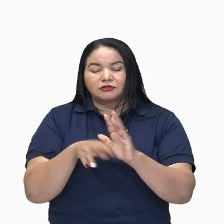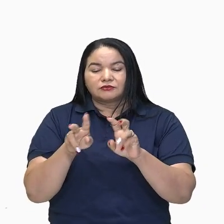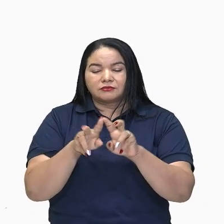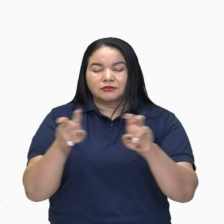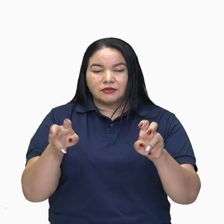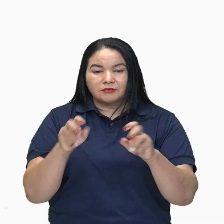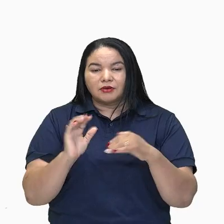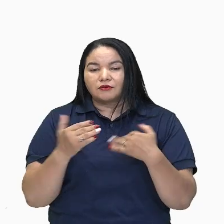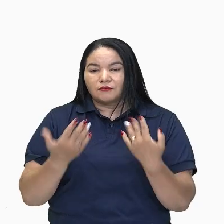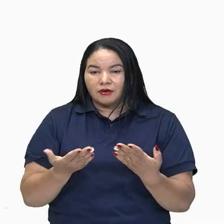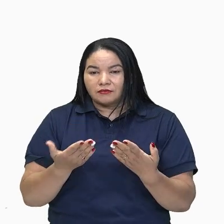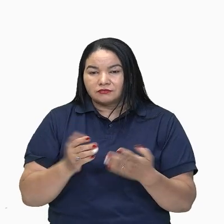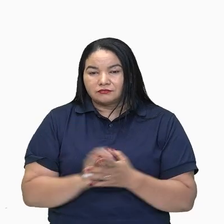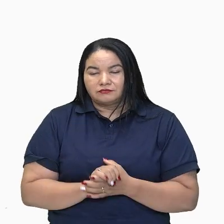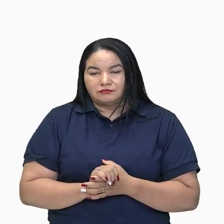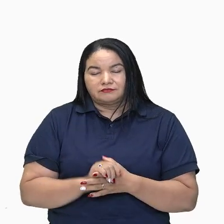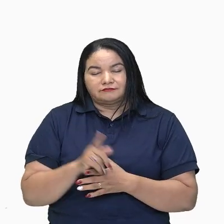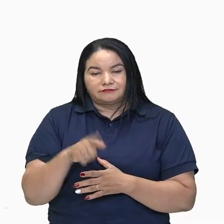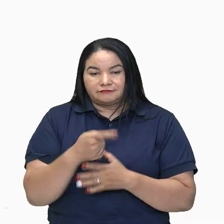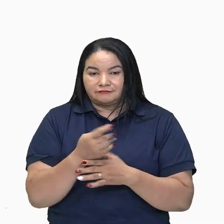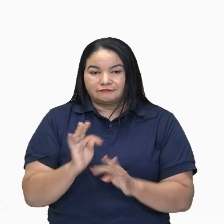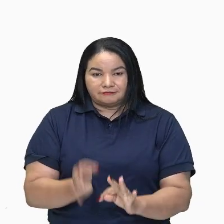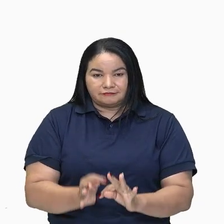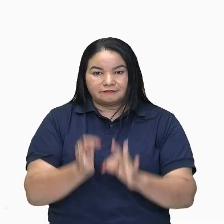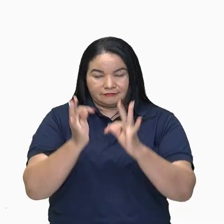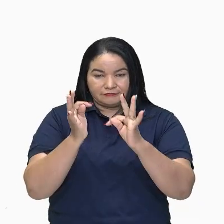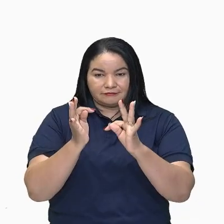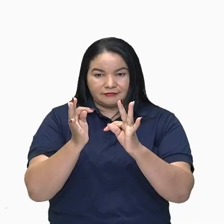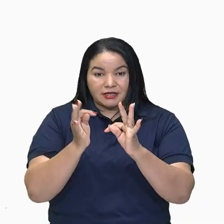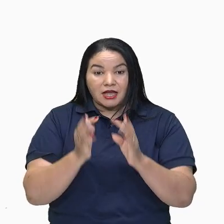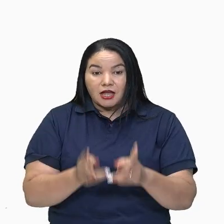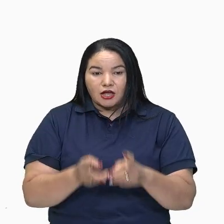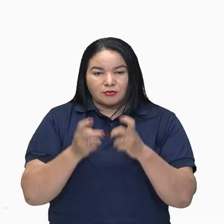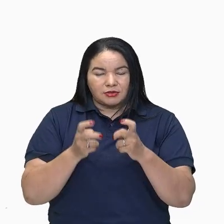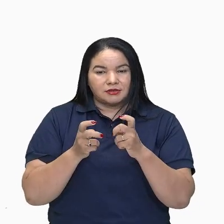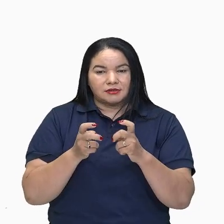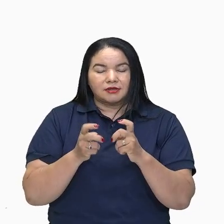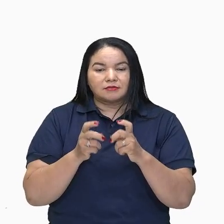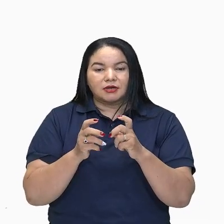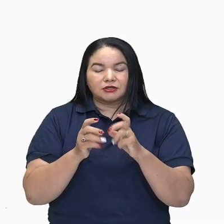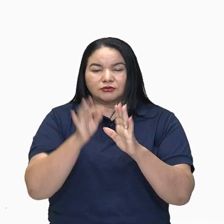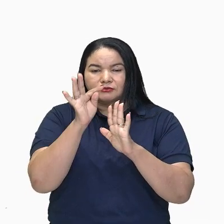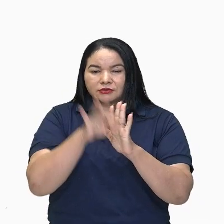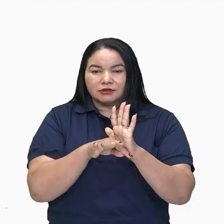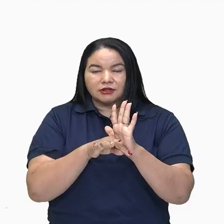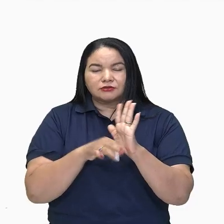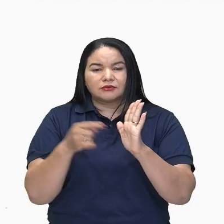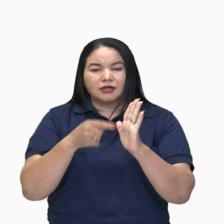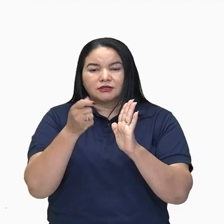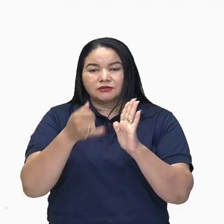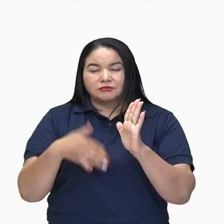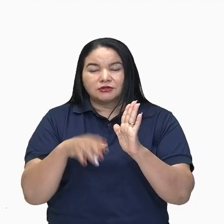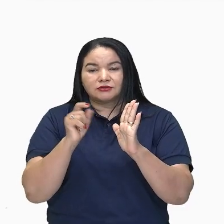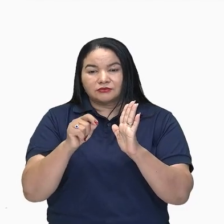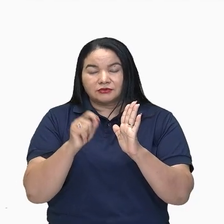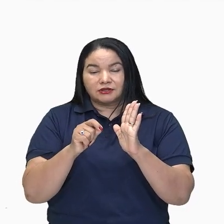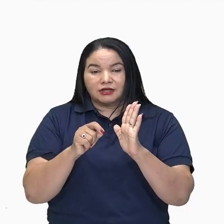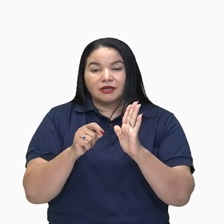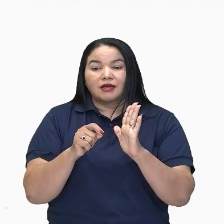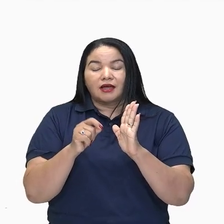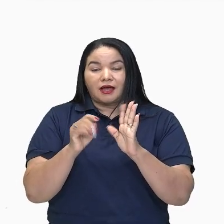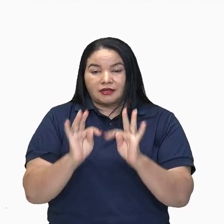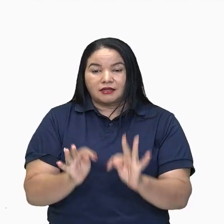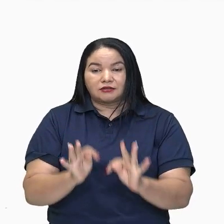desse texto, gente, é tecnologia. Percebe que o texto aborda justamente a questão da tecnologia e